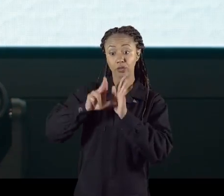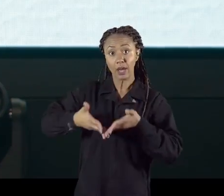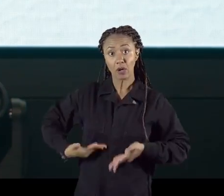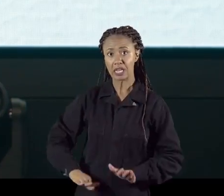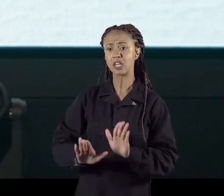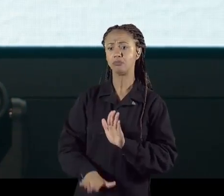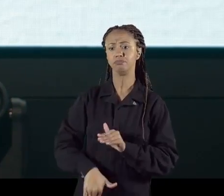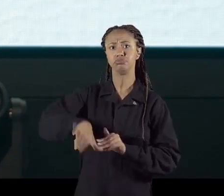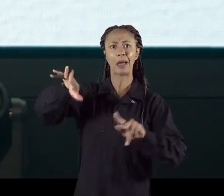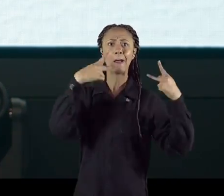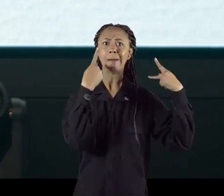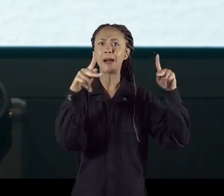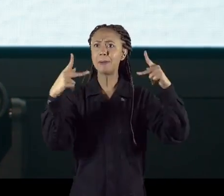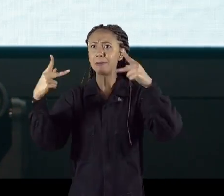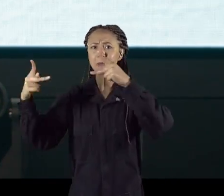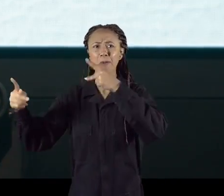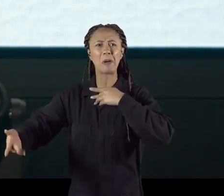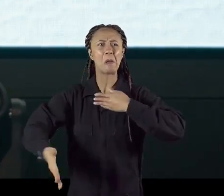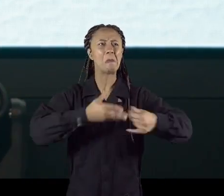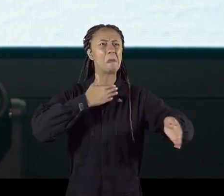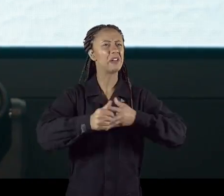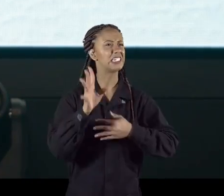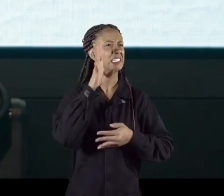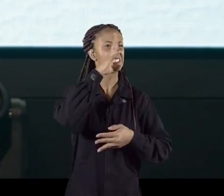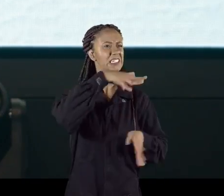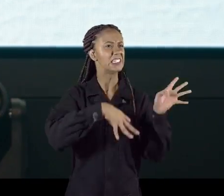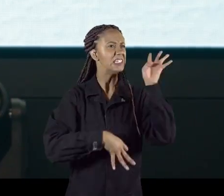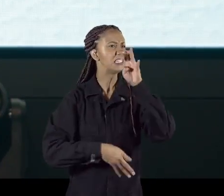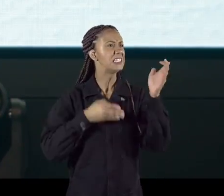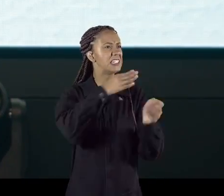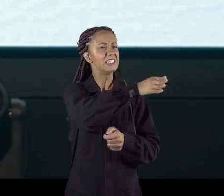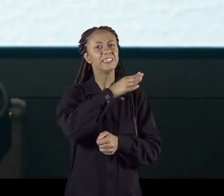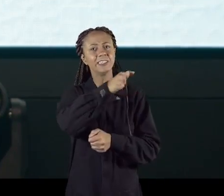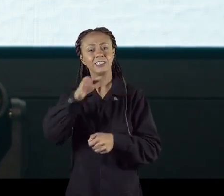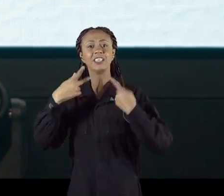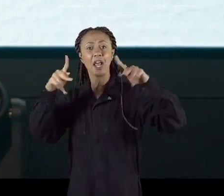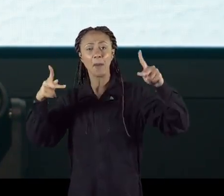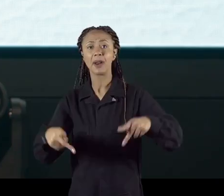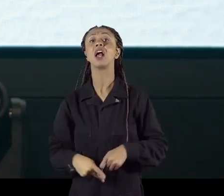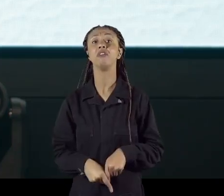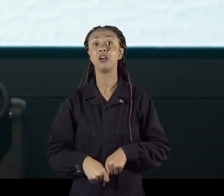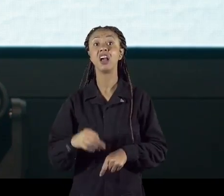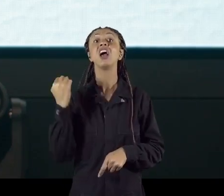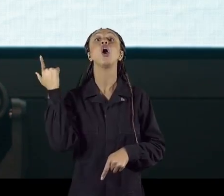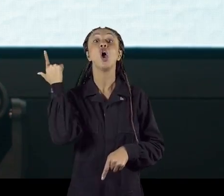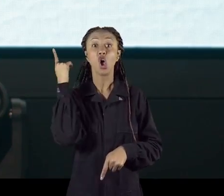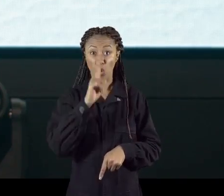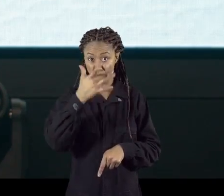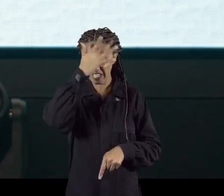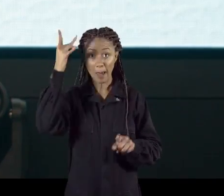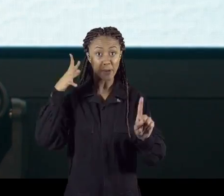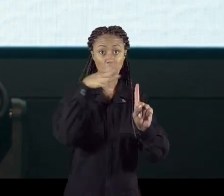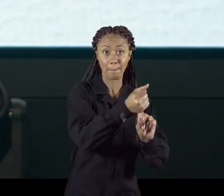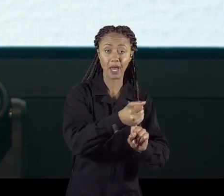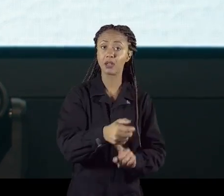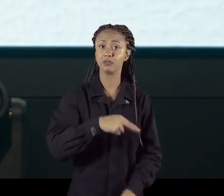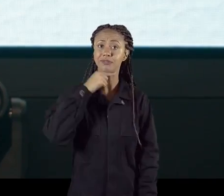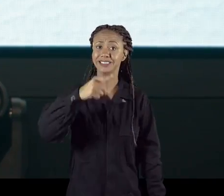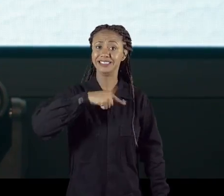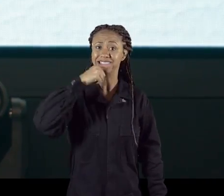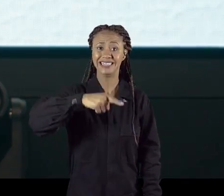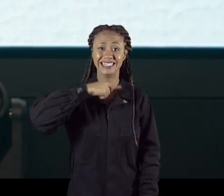para a igreja você pode glorificar a Deus igreja levanta a cabeça nós somos mais do que vencedores em Cristo